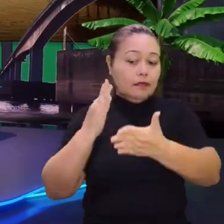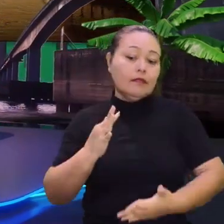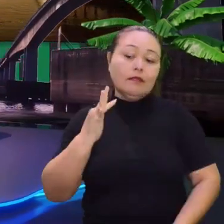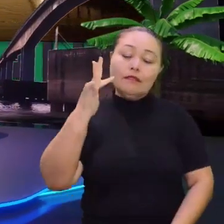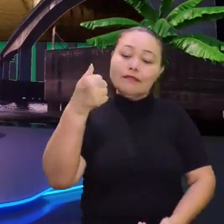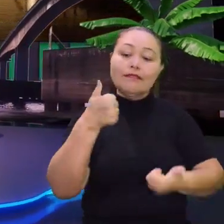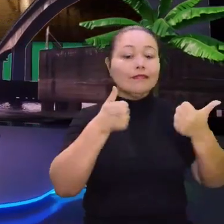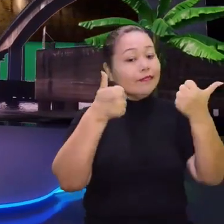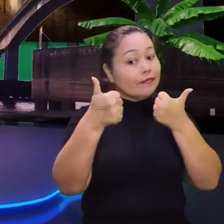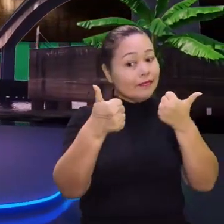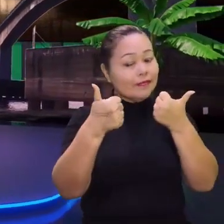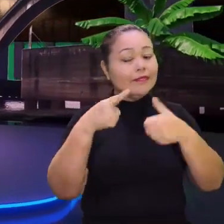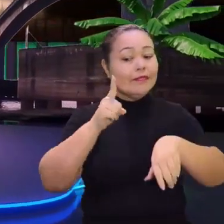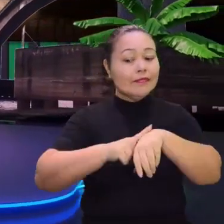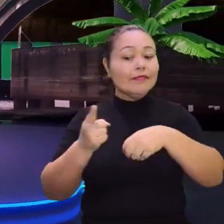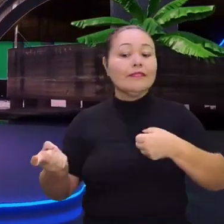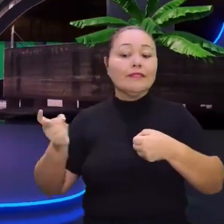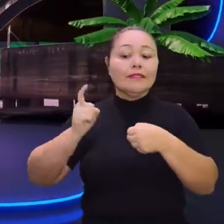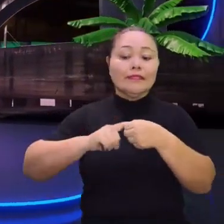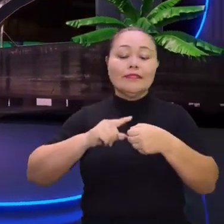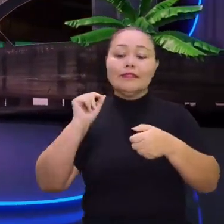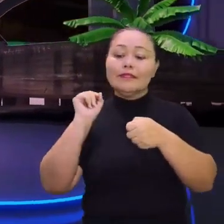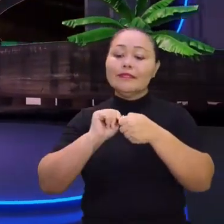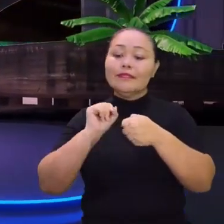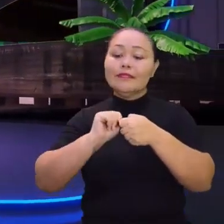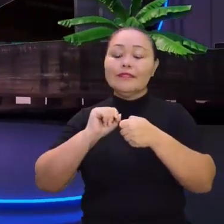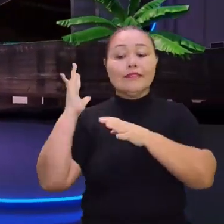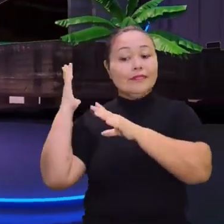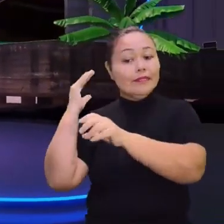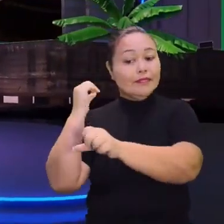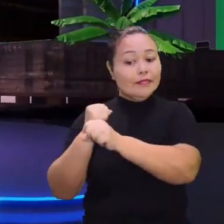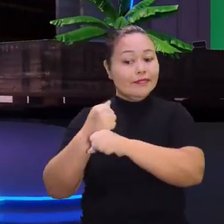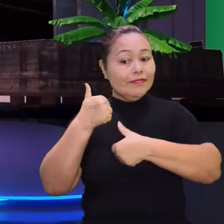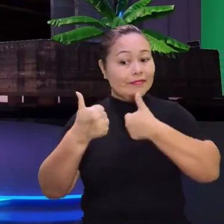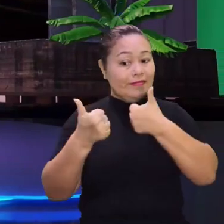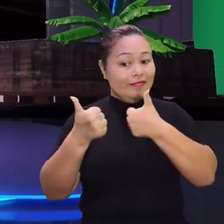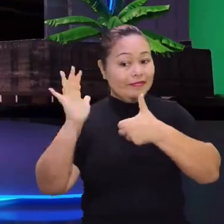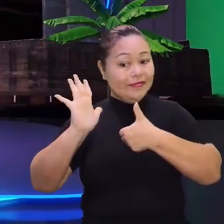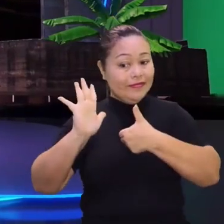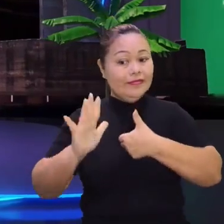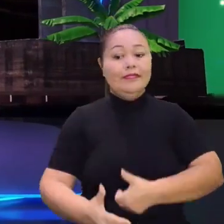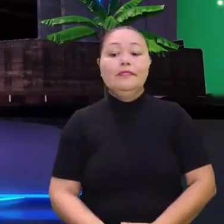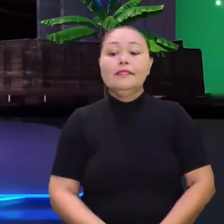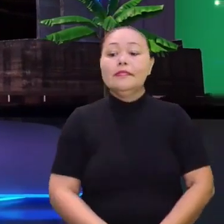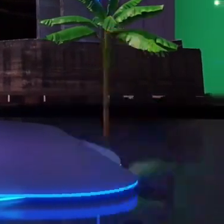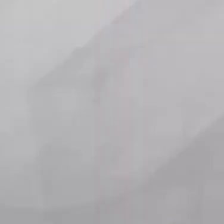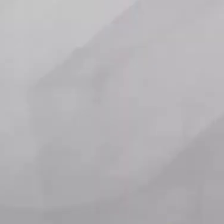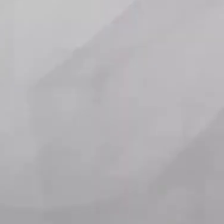futura. Beleza, galera? Daqui a pouco a gente volta para fazer a revisão. Valeu! Tchau.